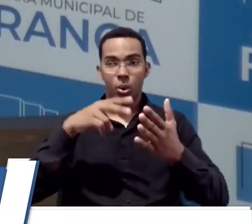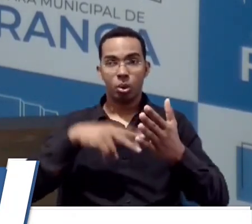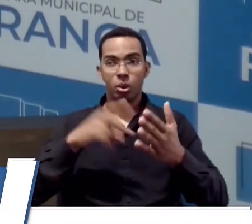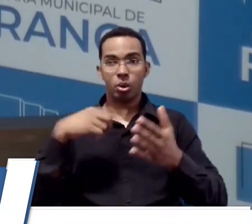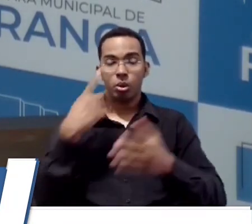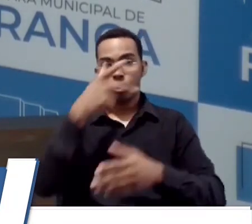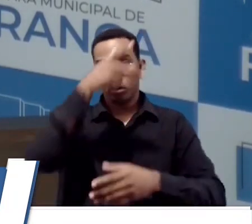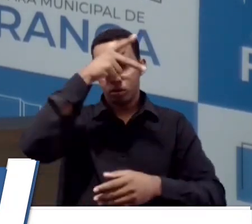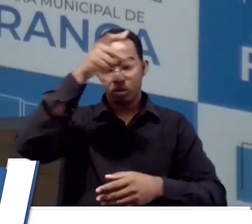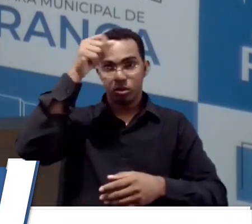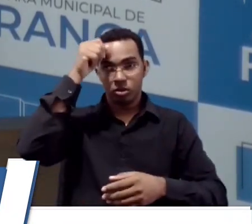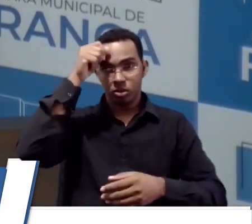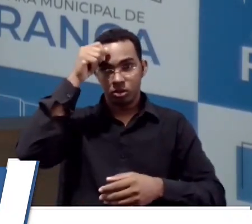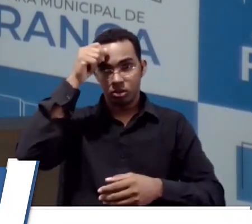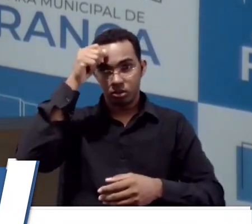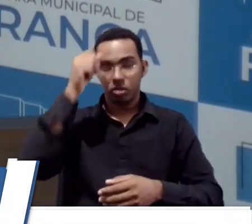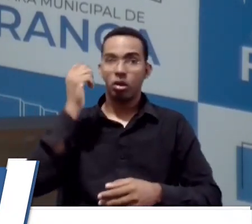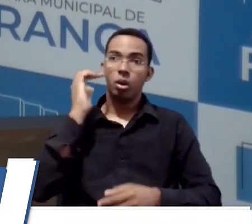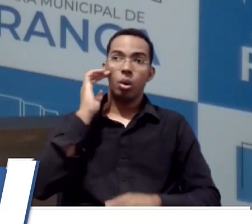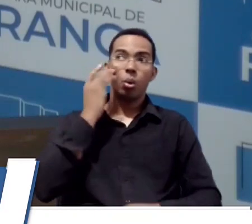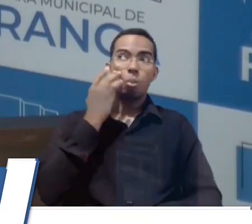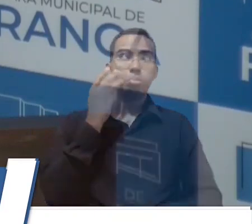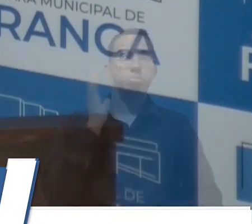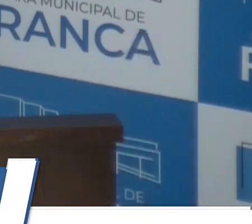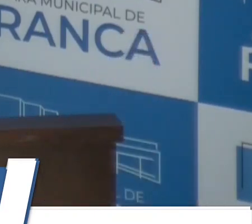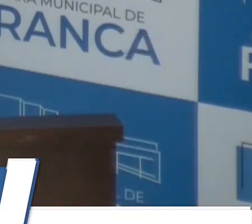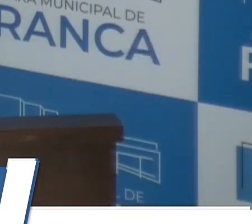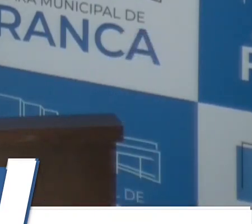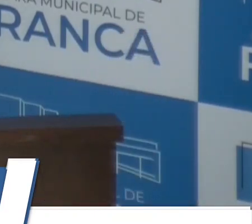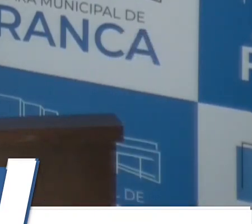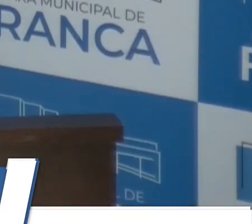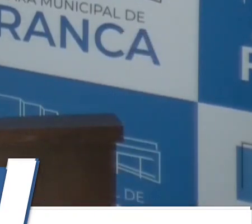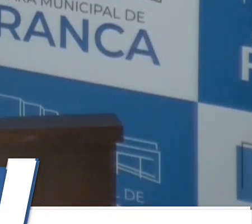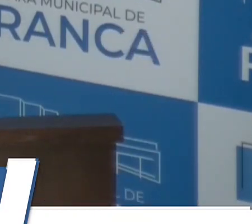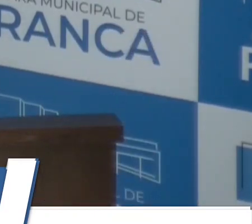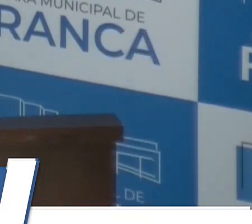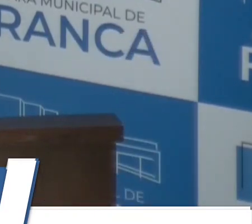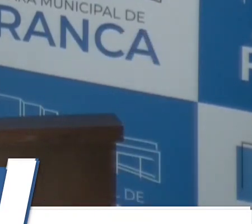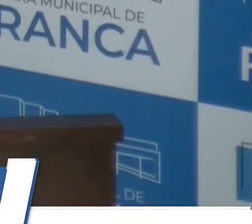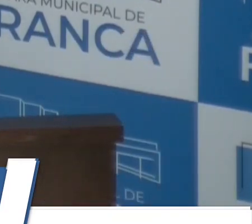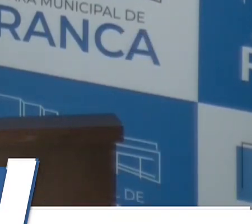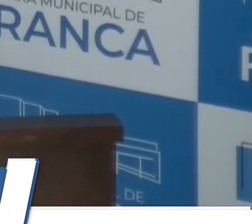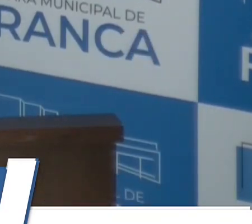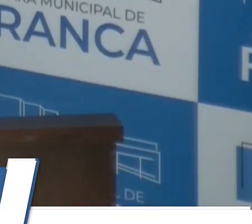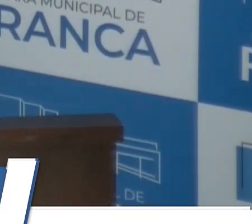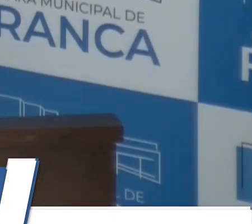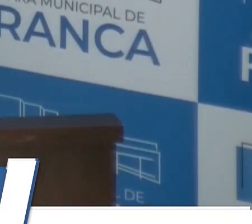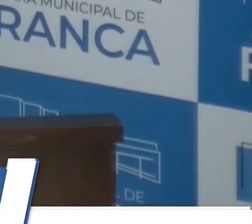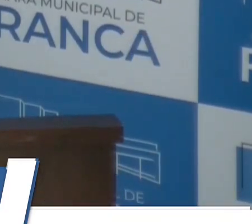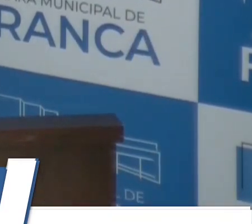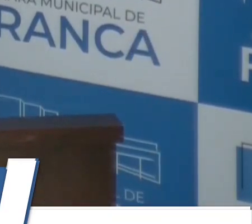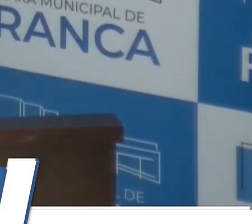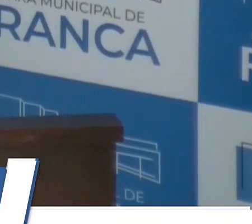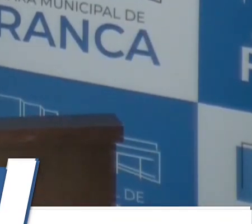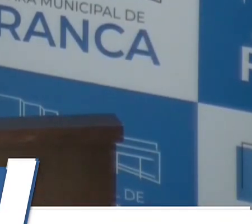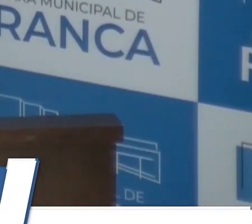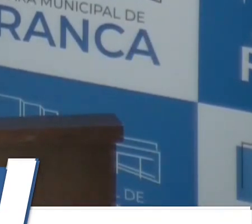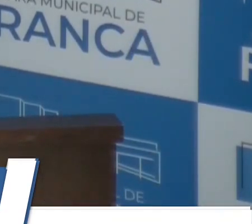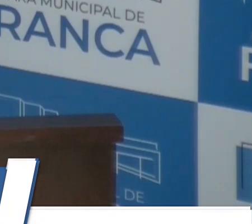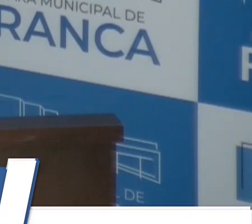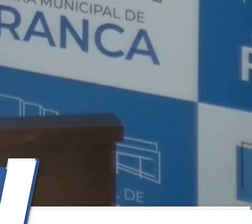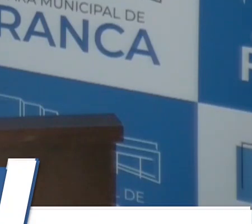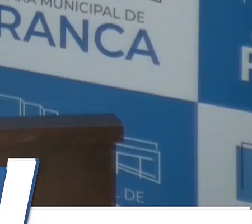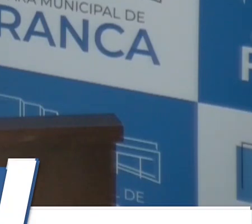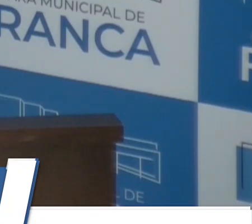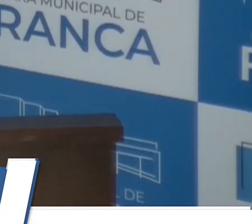prefeito aparentemente não tem cuidado de observar esses documentos. Veja que aí tem um primeiro